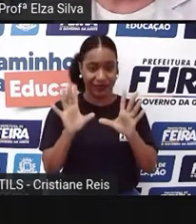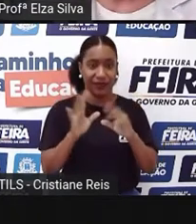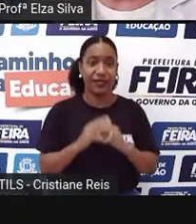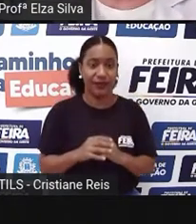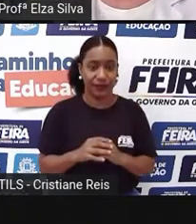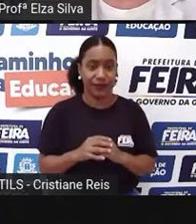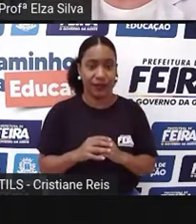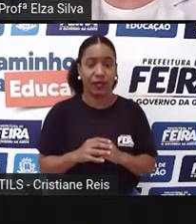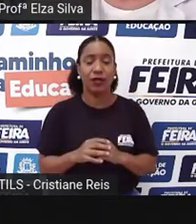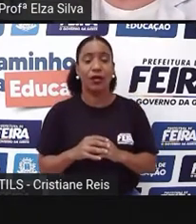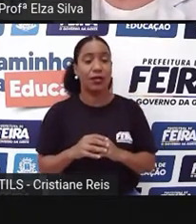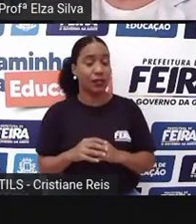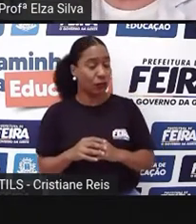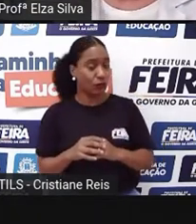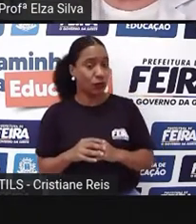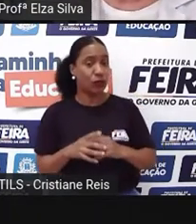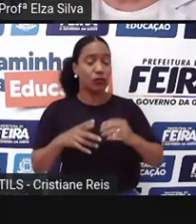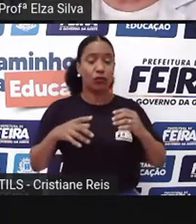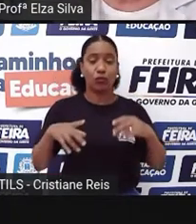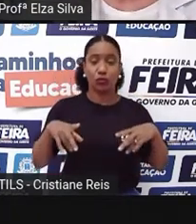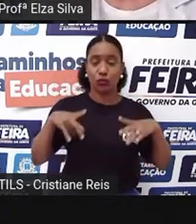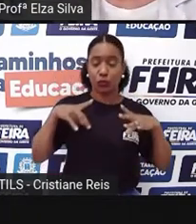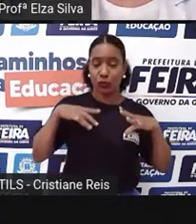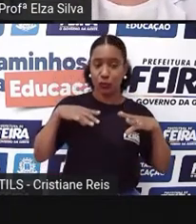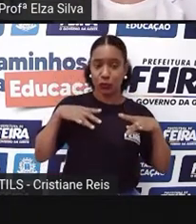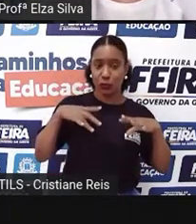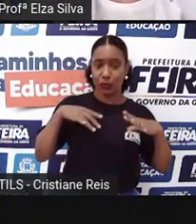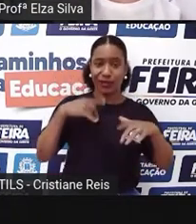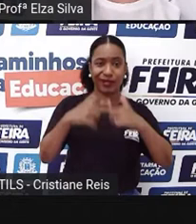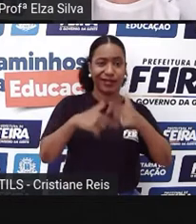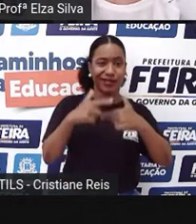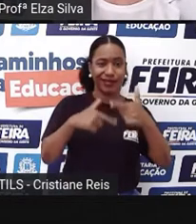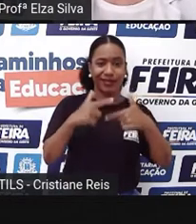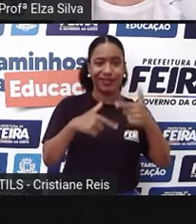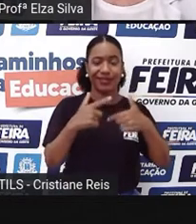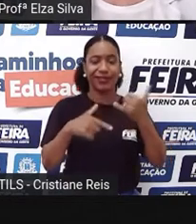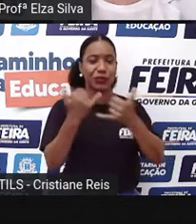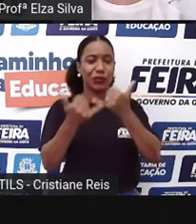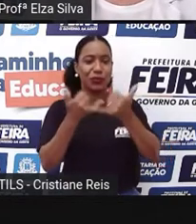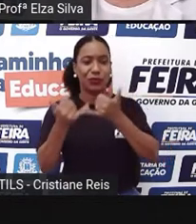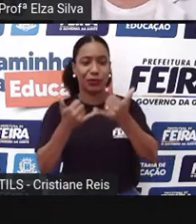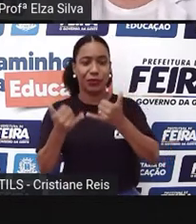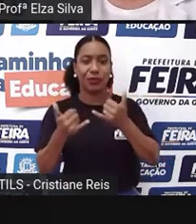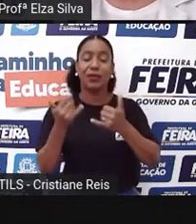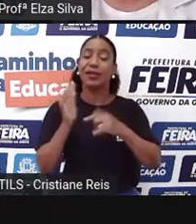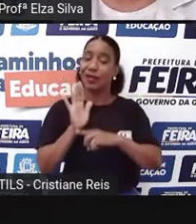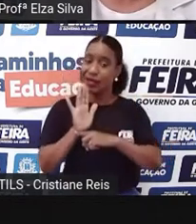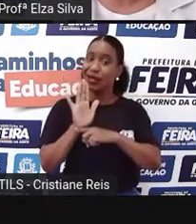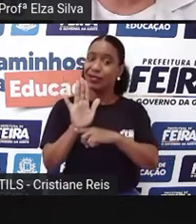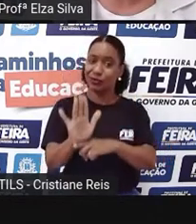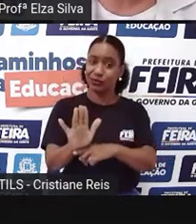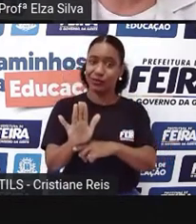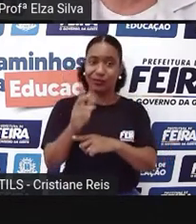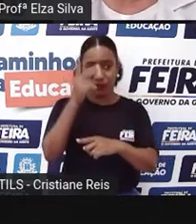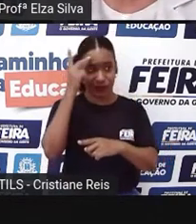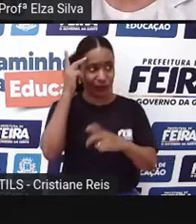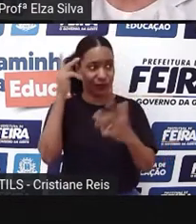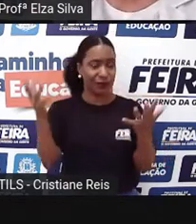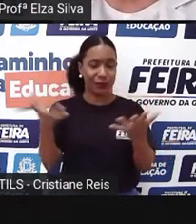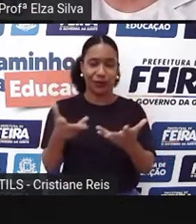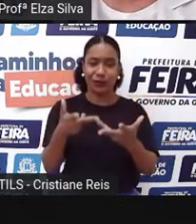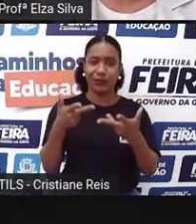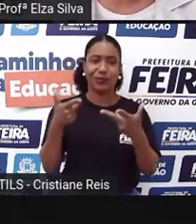lazer. Agora, elas desenvolvem talentos. Eis a grande diferença em